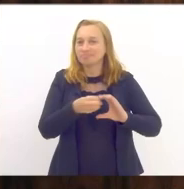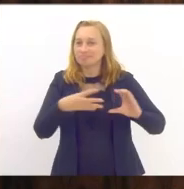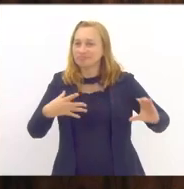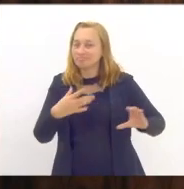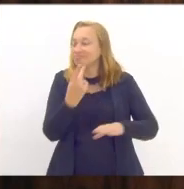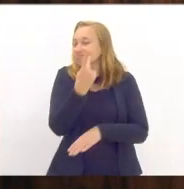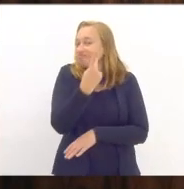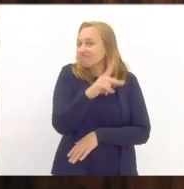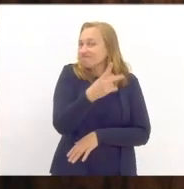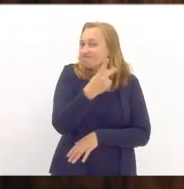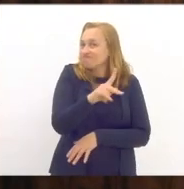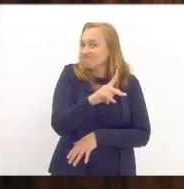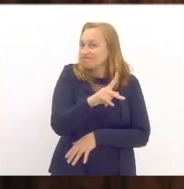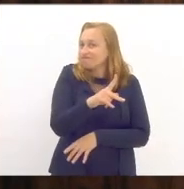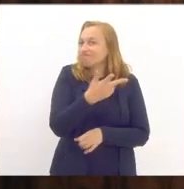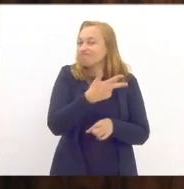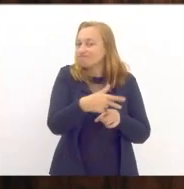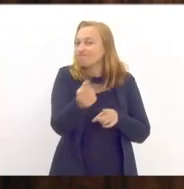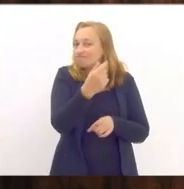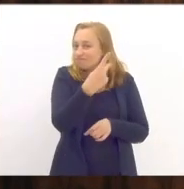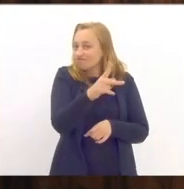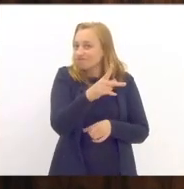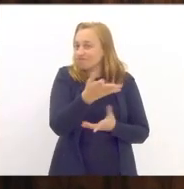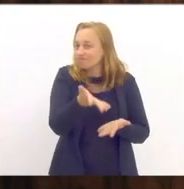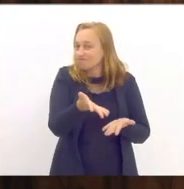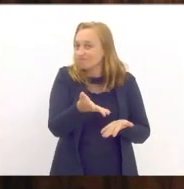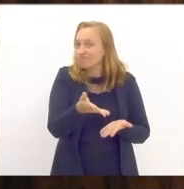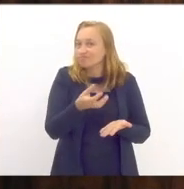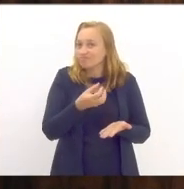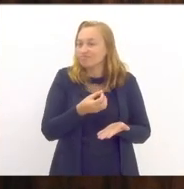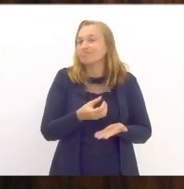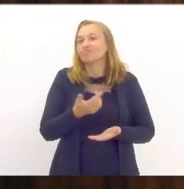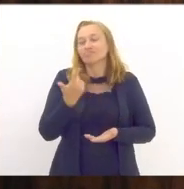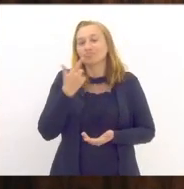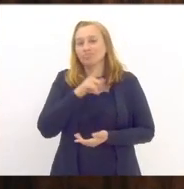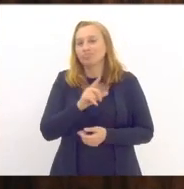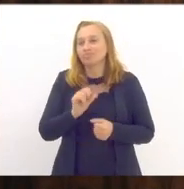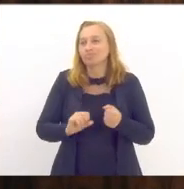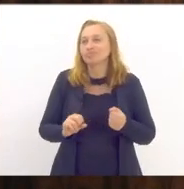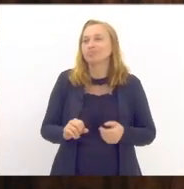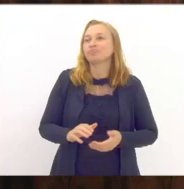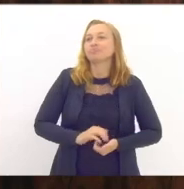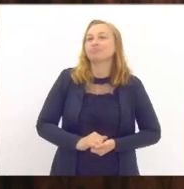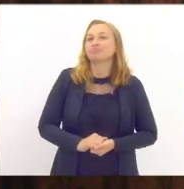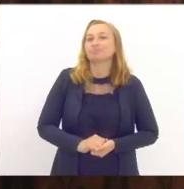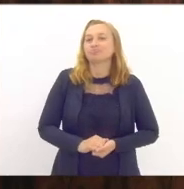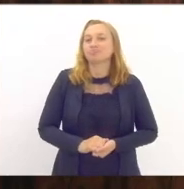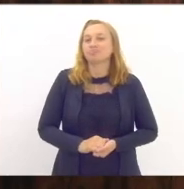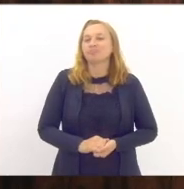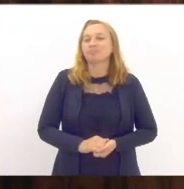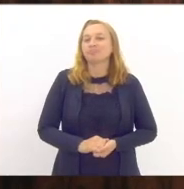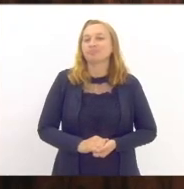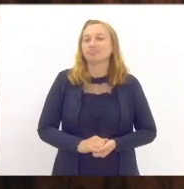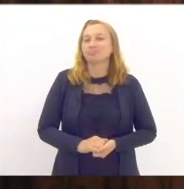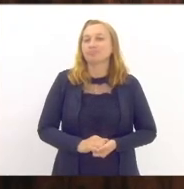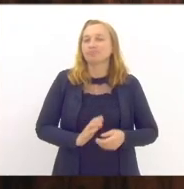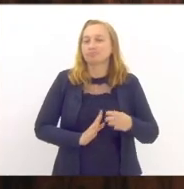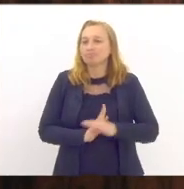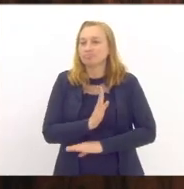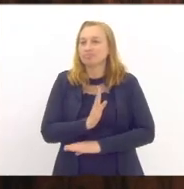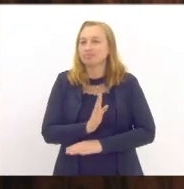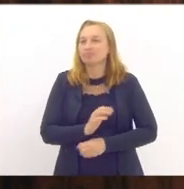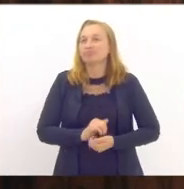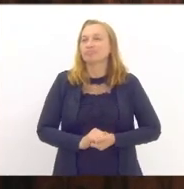característica, uma conquista que ele, que é fera, consegue fazer. Ele rompe a